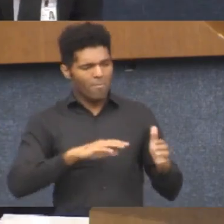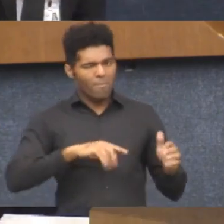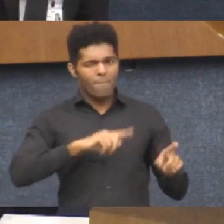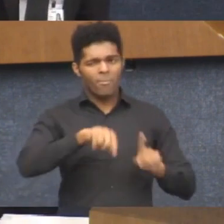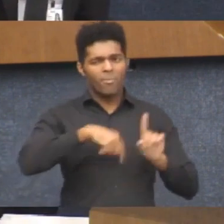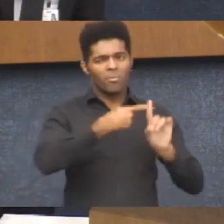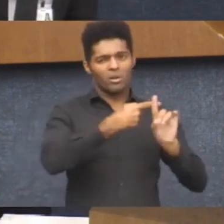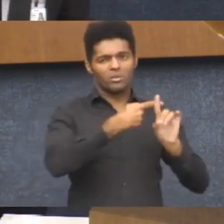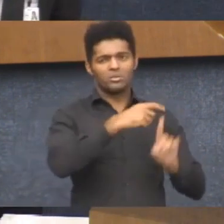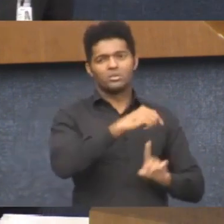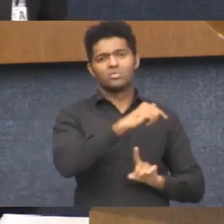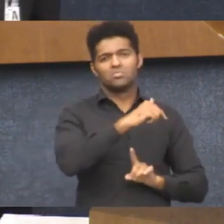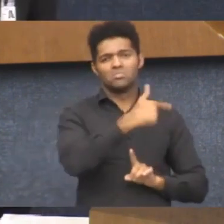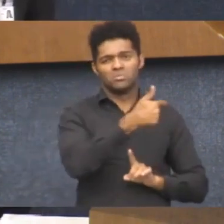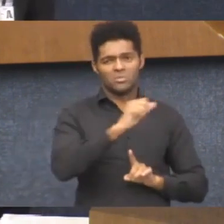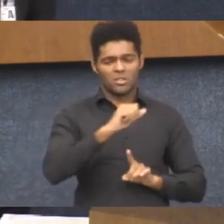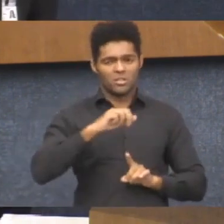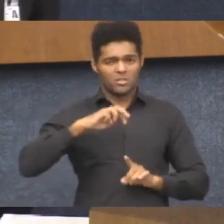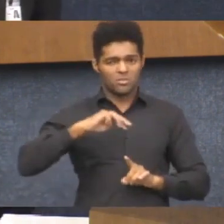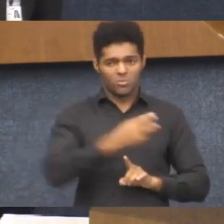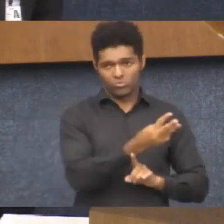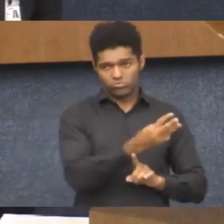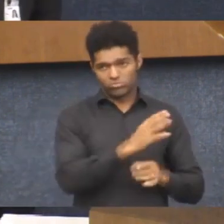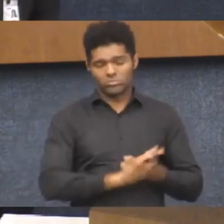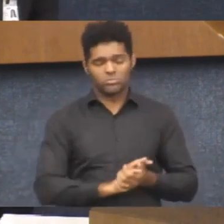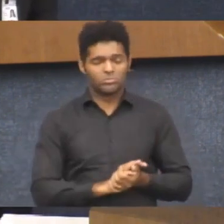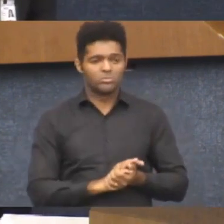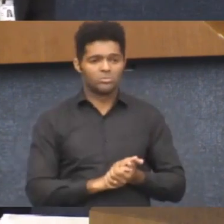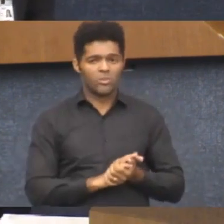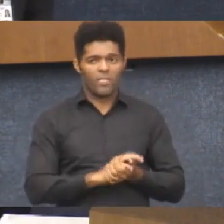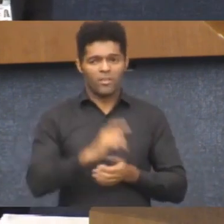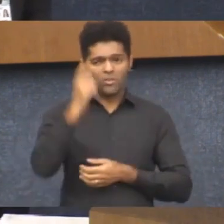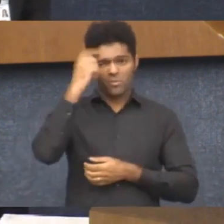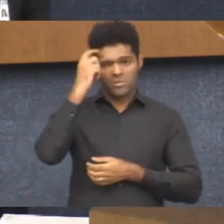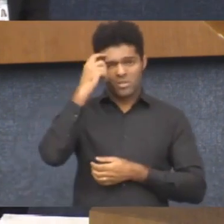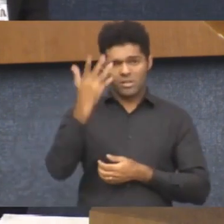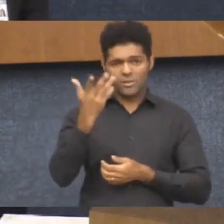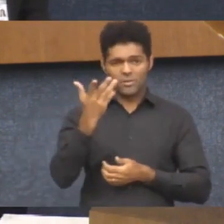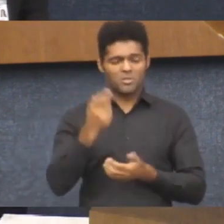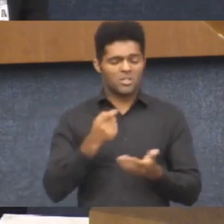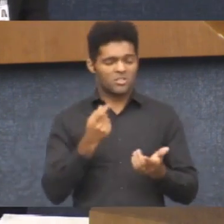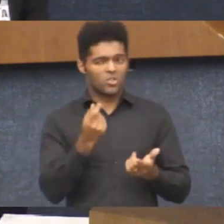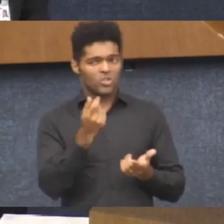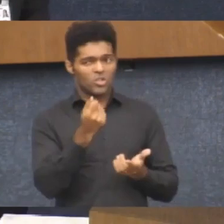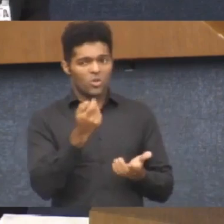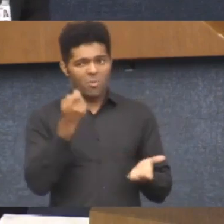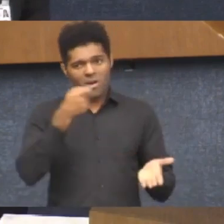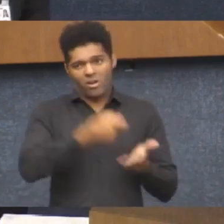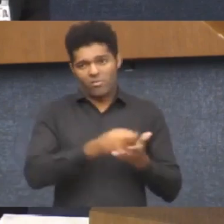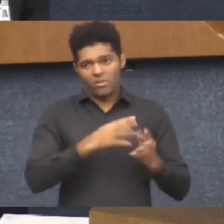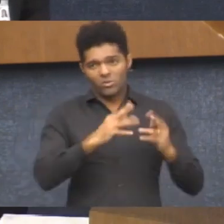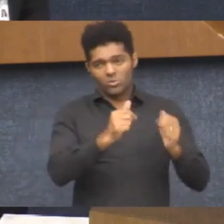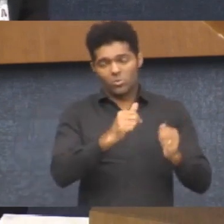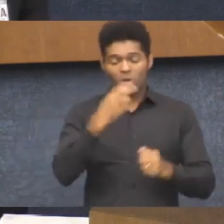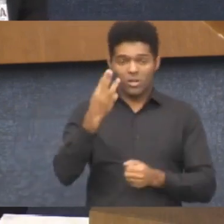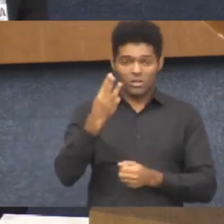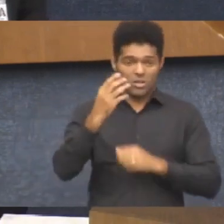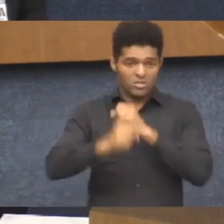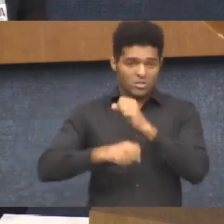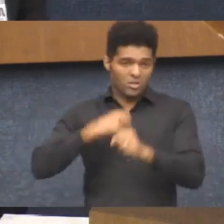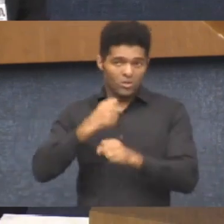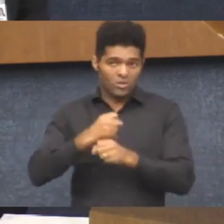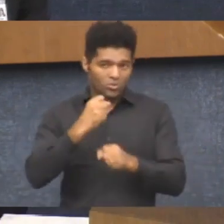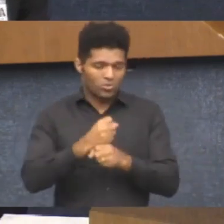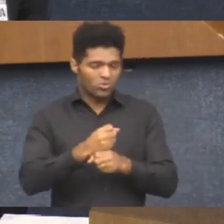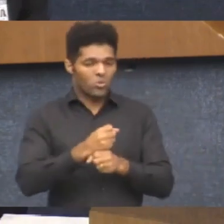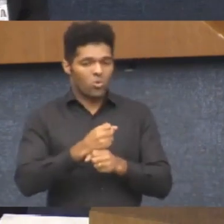assim, bem estimativa. Ainda assim, esse dinheiro se pagava em 3 anos com uma taxa interna de